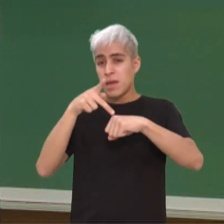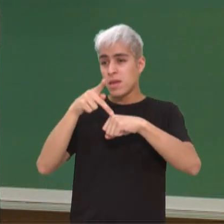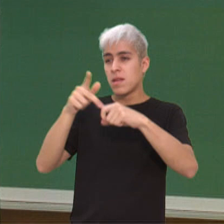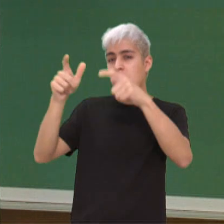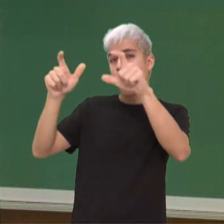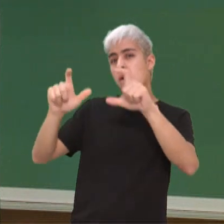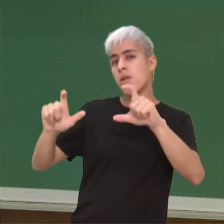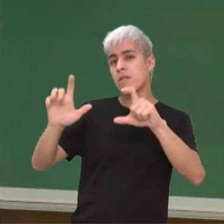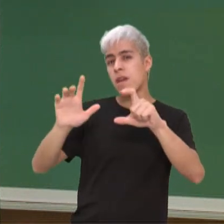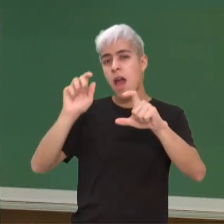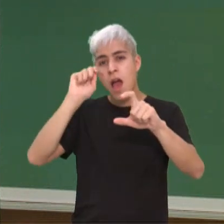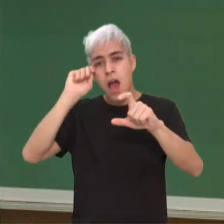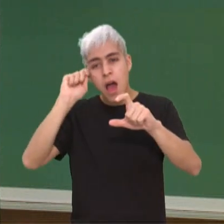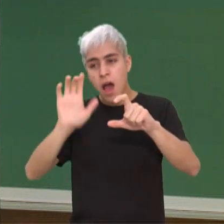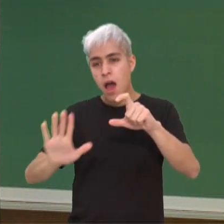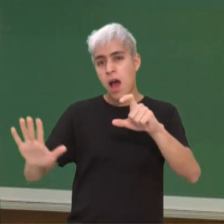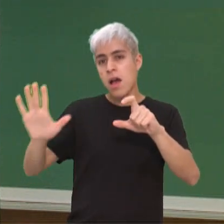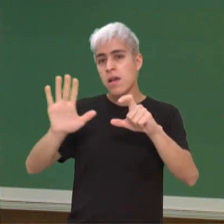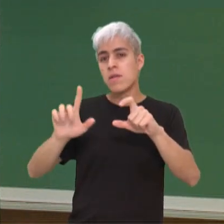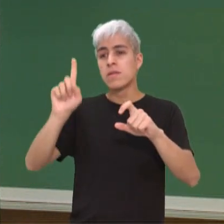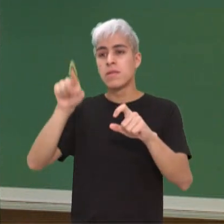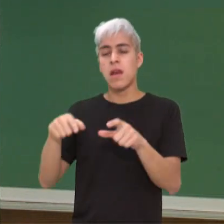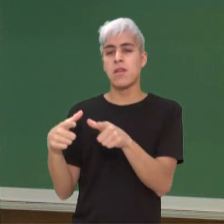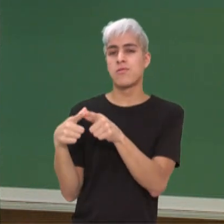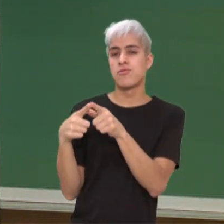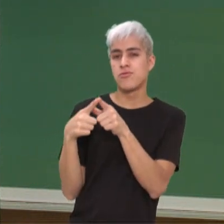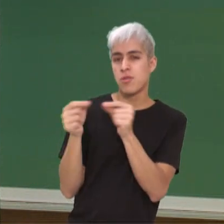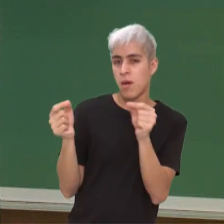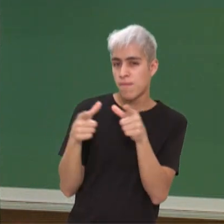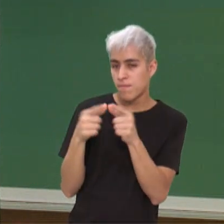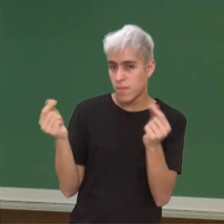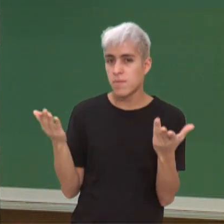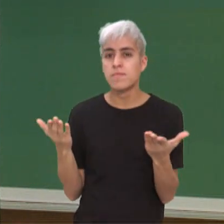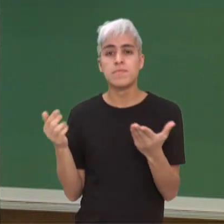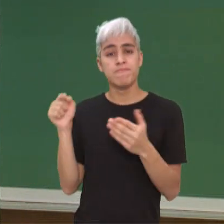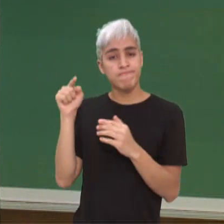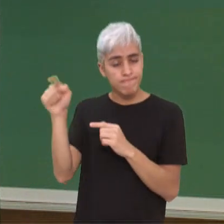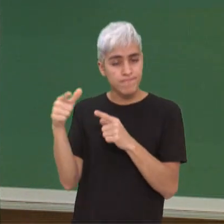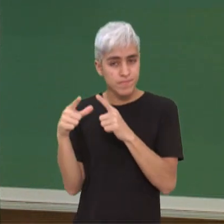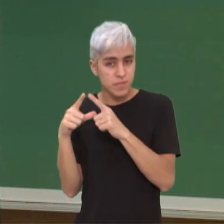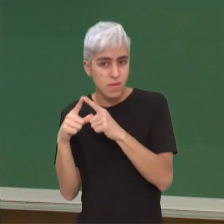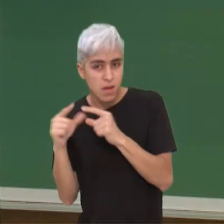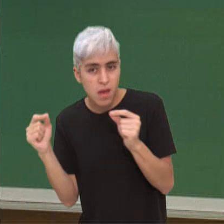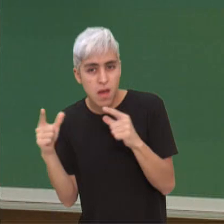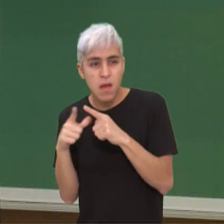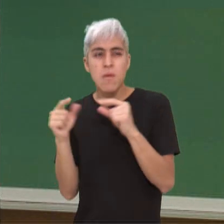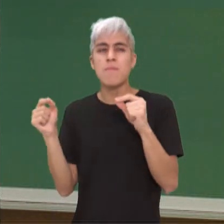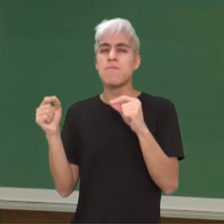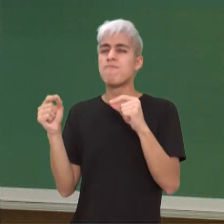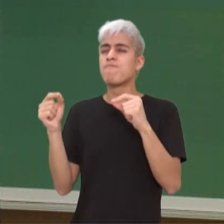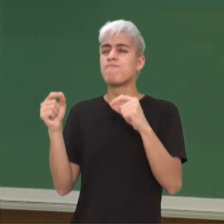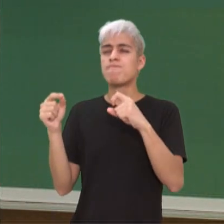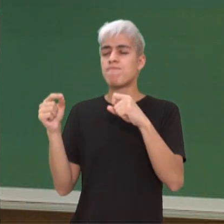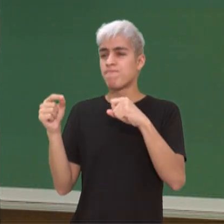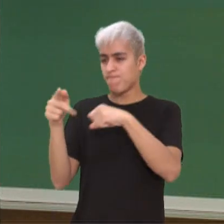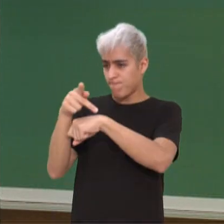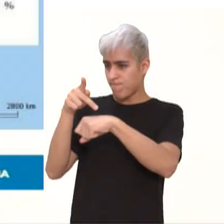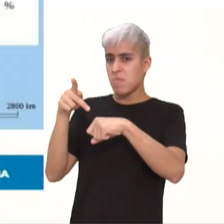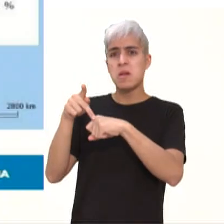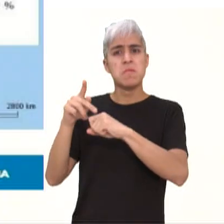asiático, que é o Japão, né? O Japão, uma nação